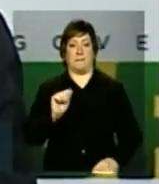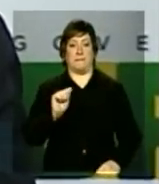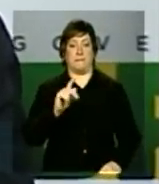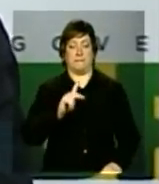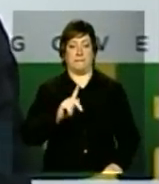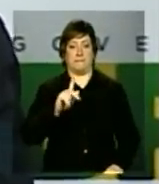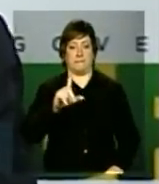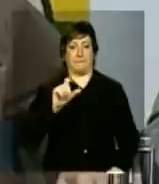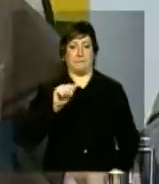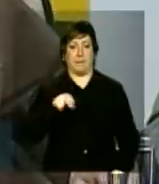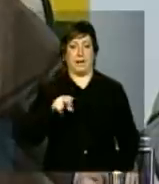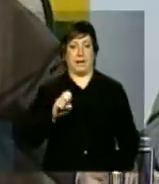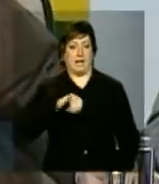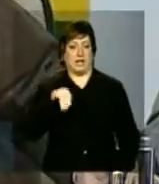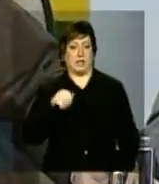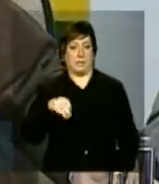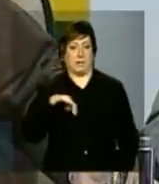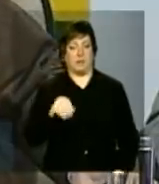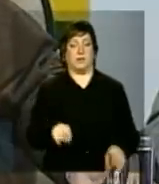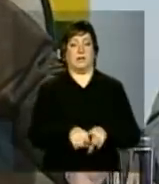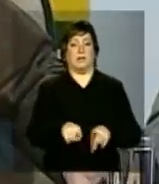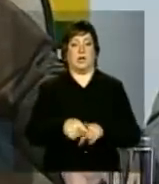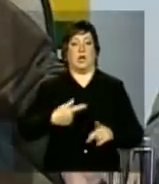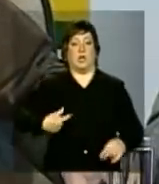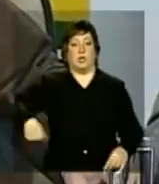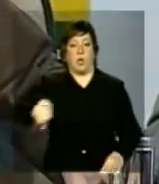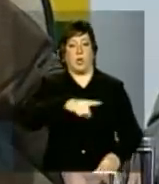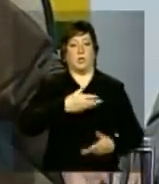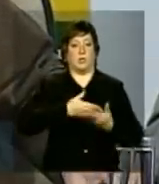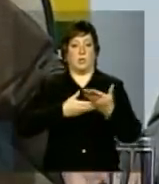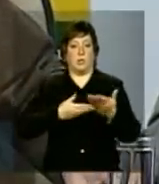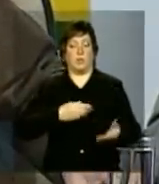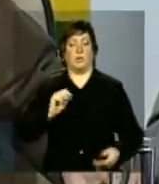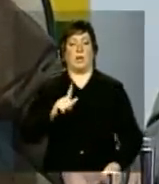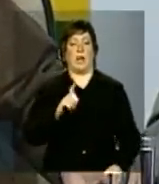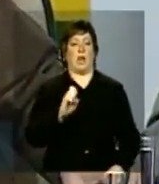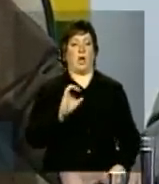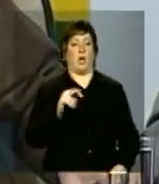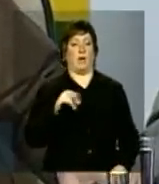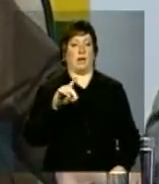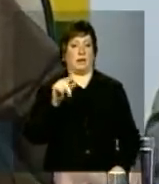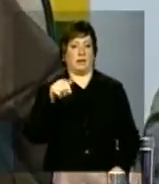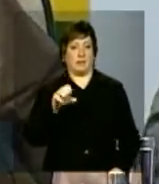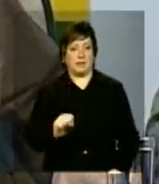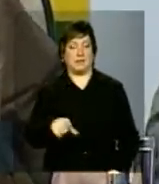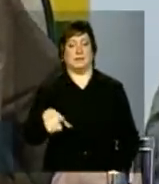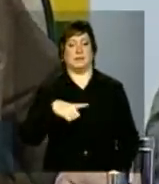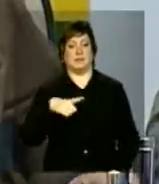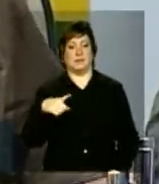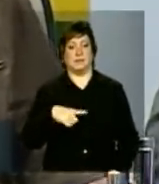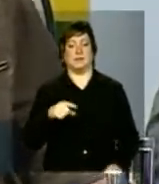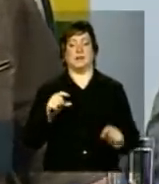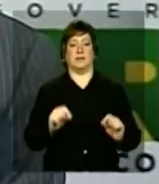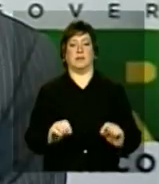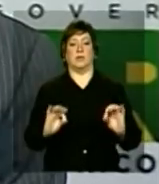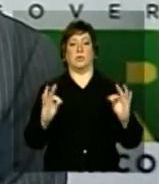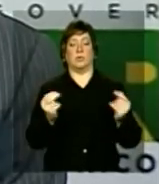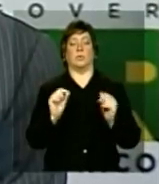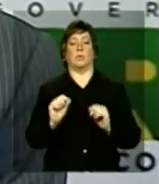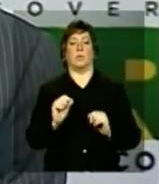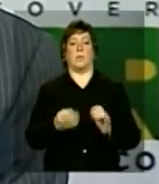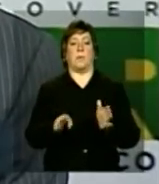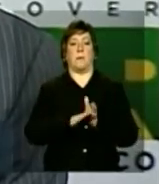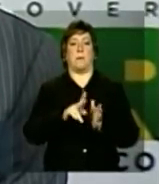planejamento cumprimentar o nosso companheiro leas Cristino que vai nos entregar terminais Portuários